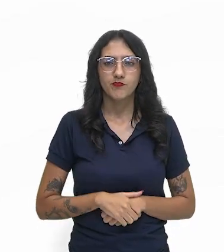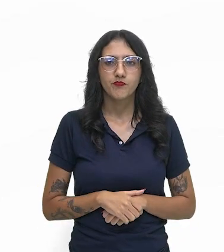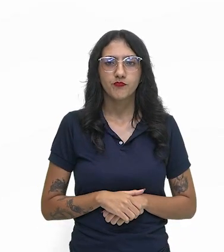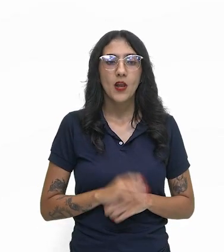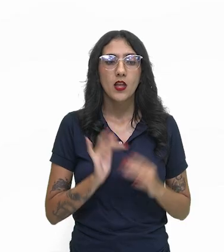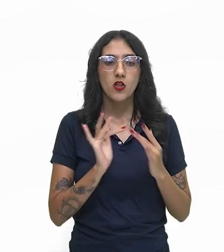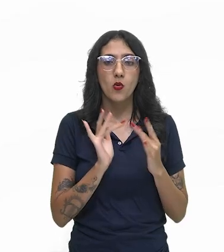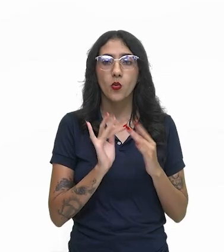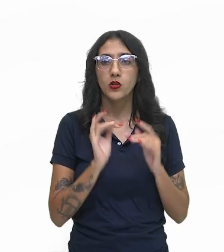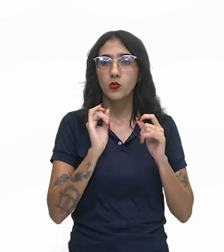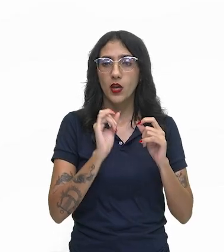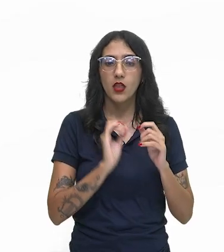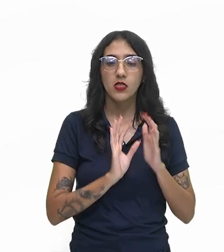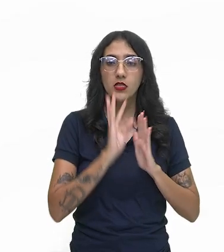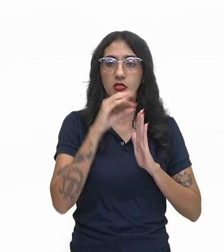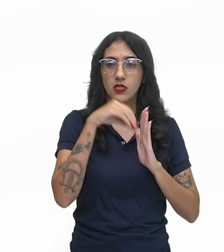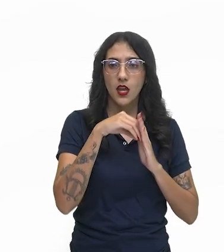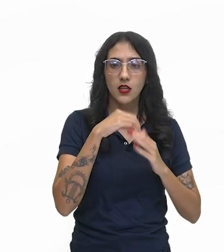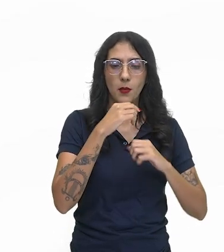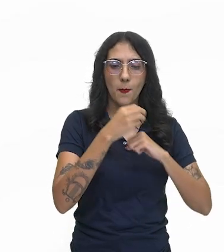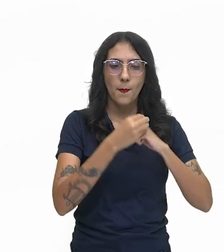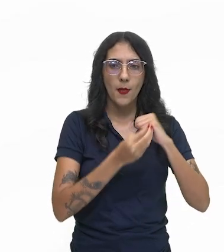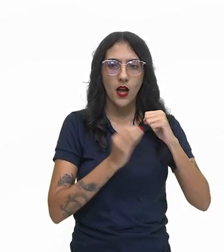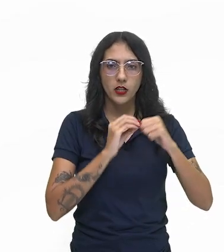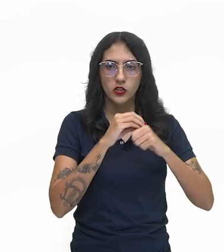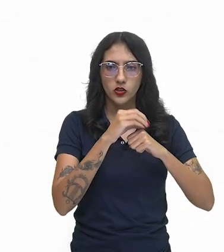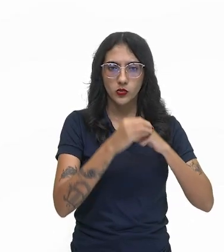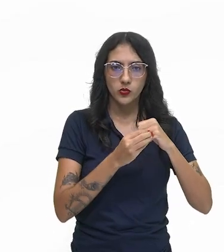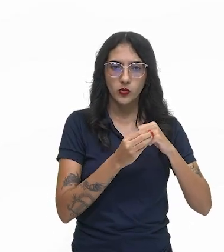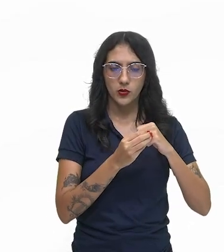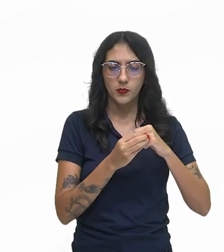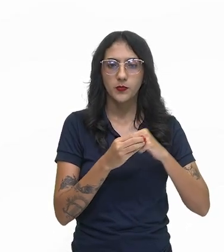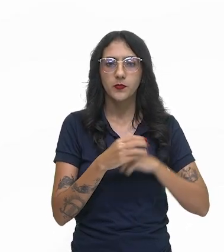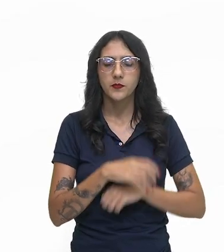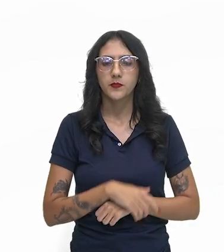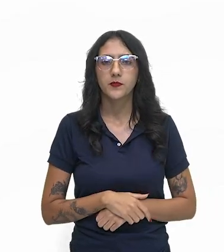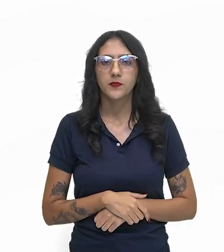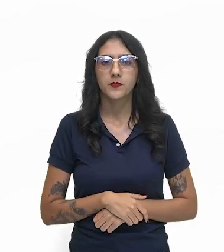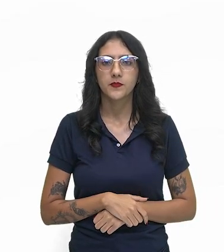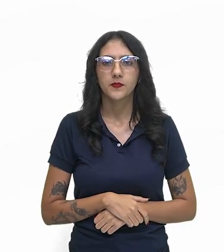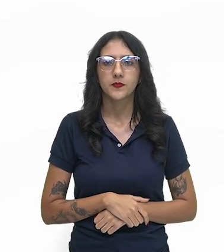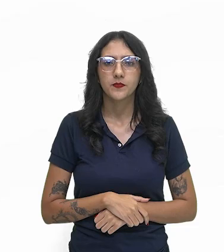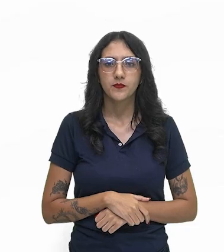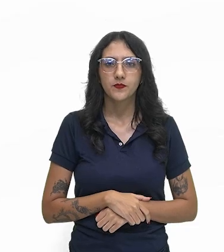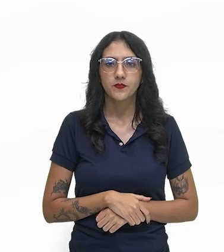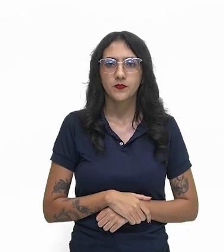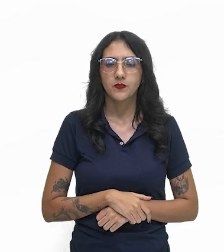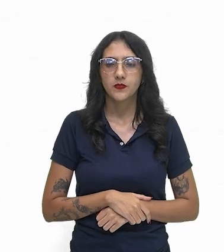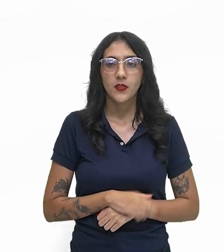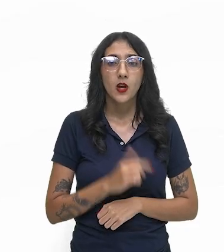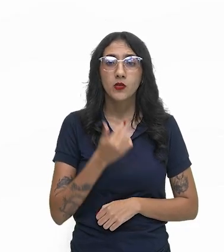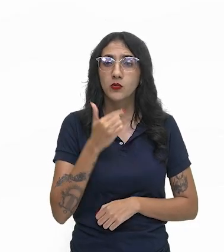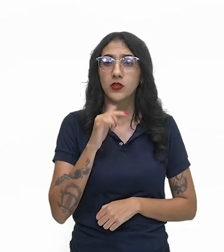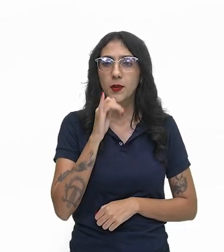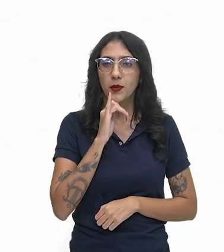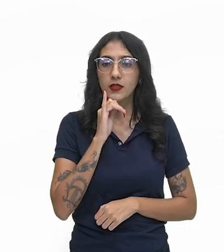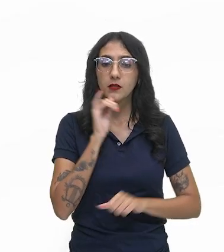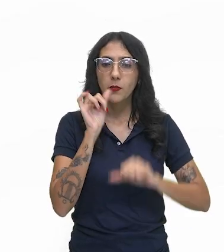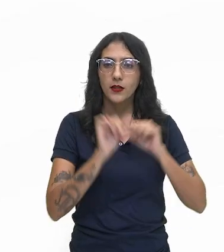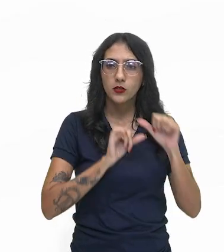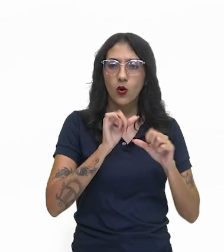de partícula para partícula, sem transporte de